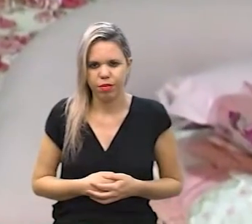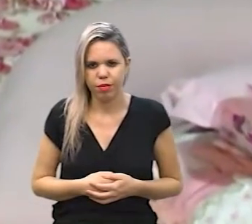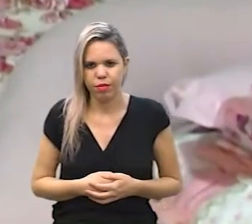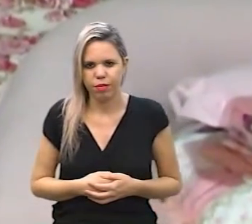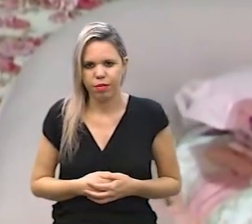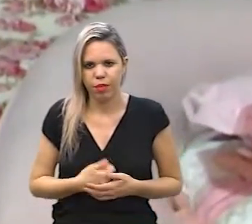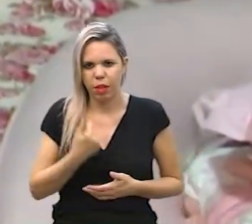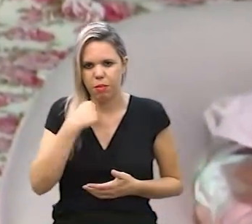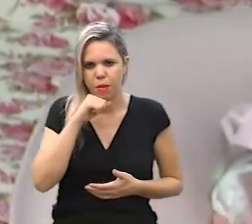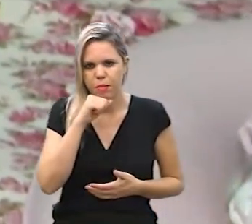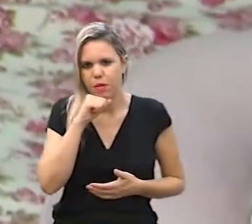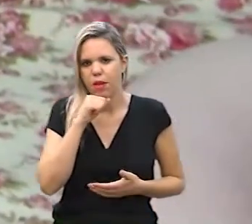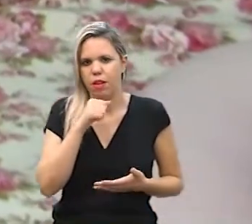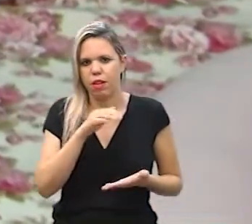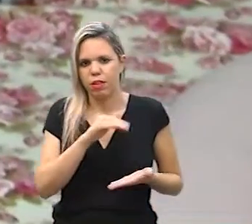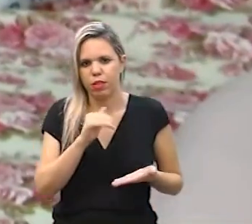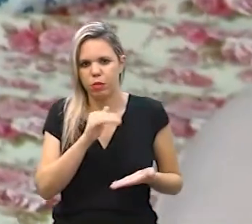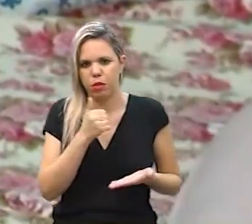Oi.